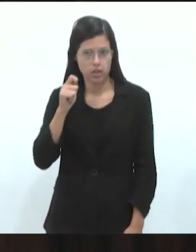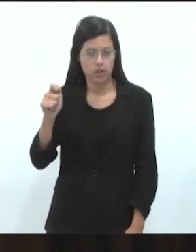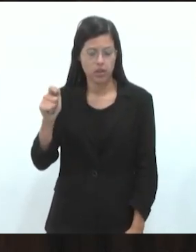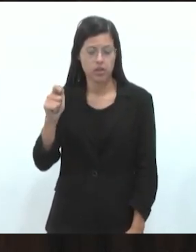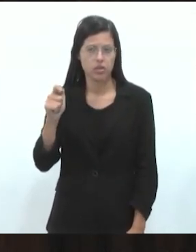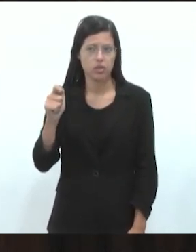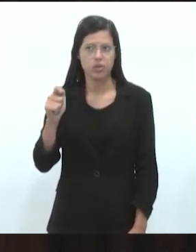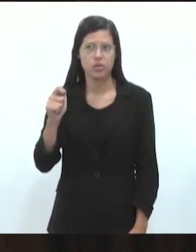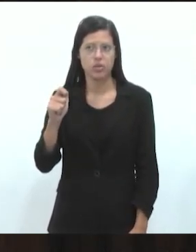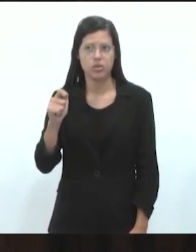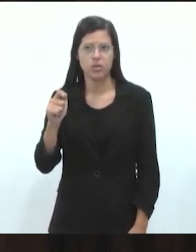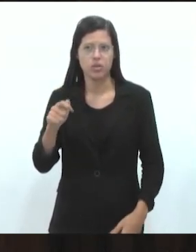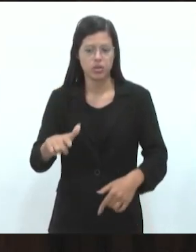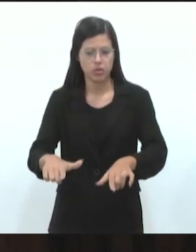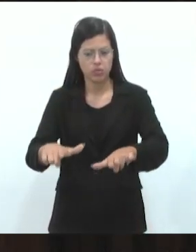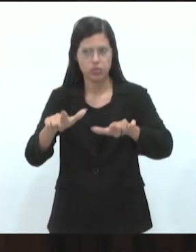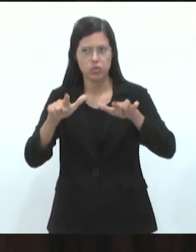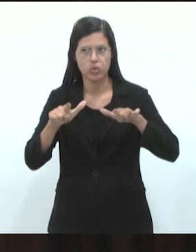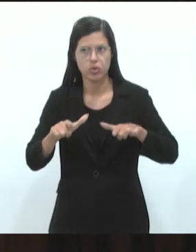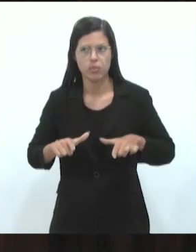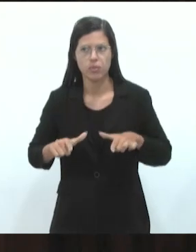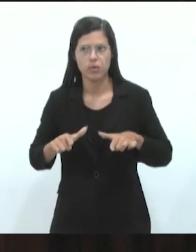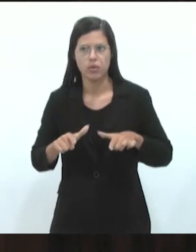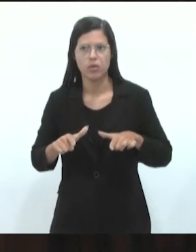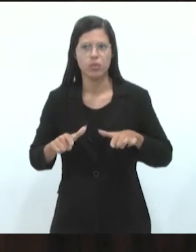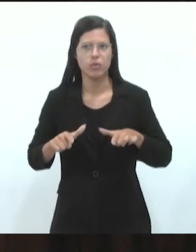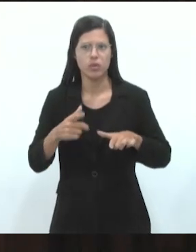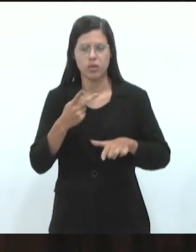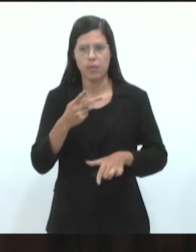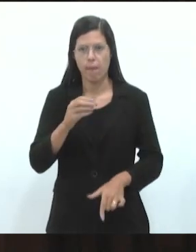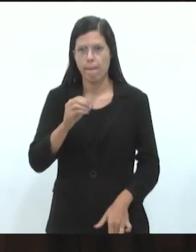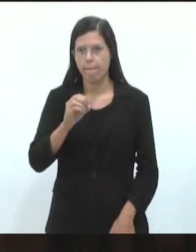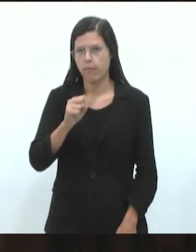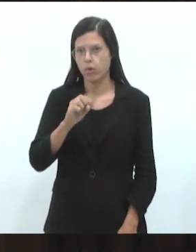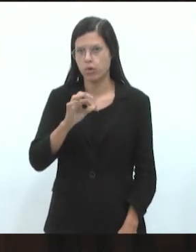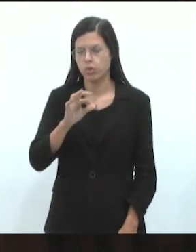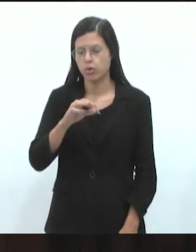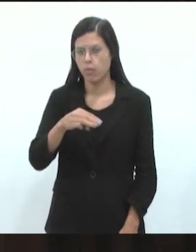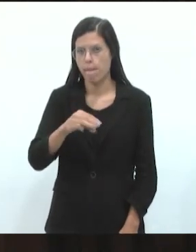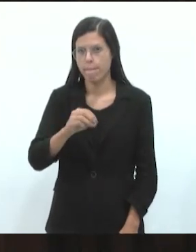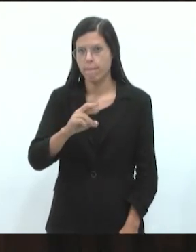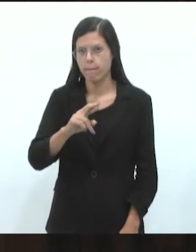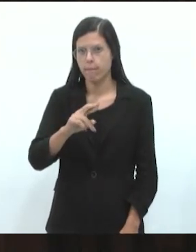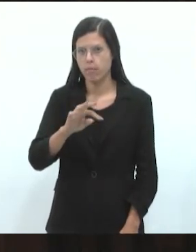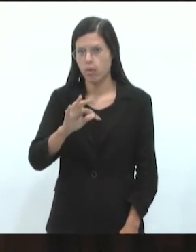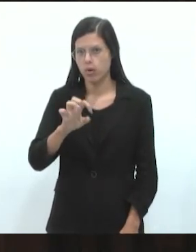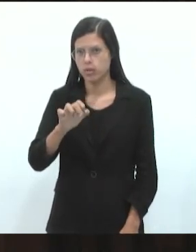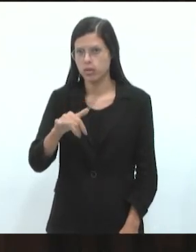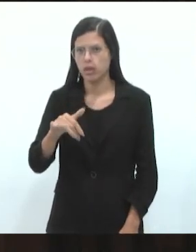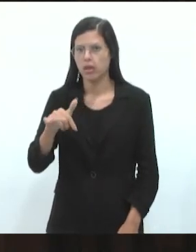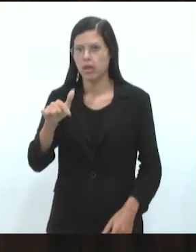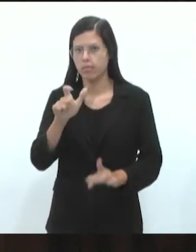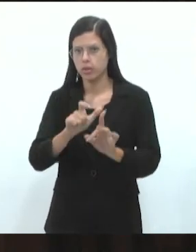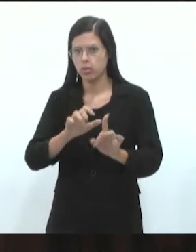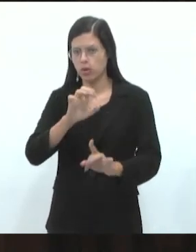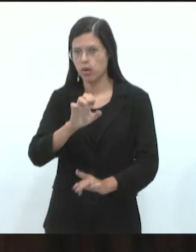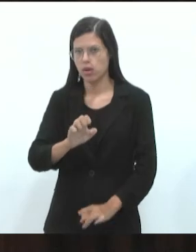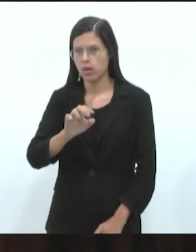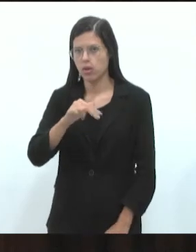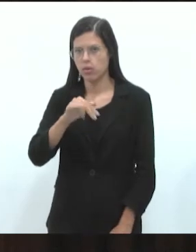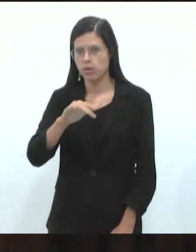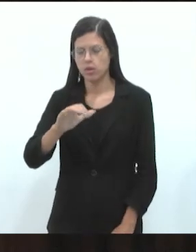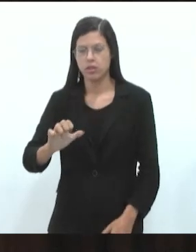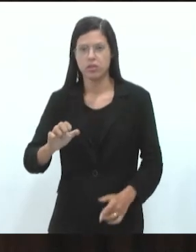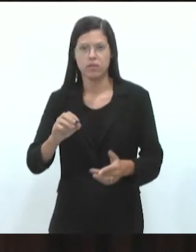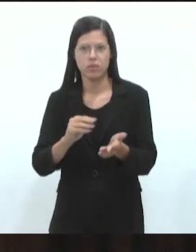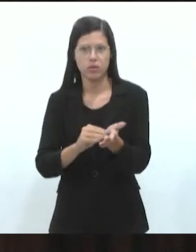o respectivo diploma post-mortem a Eunice Paiva, pendendo de parecer da Comissão de